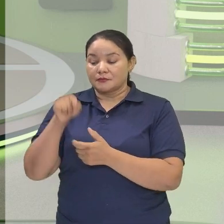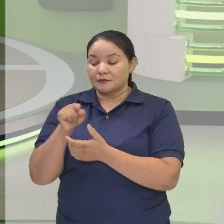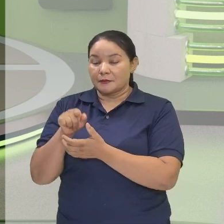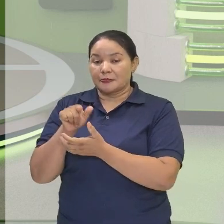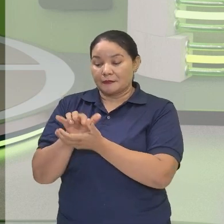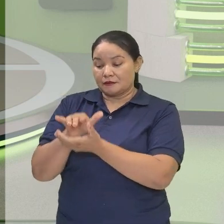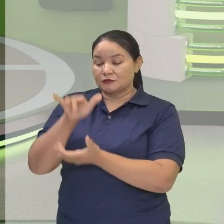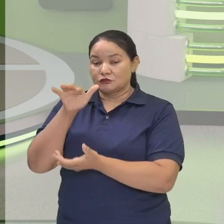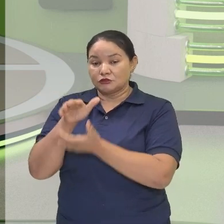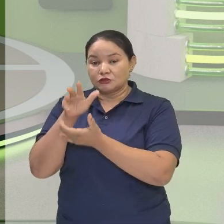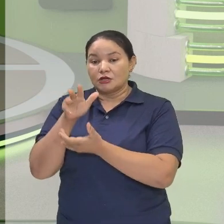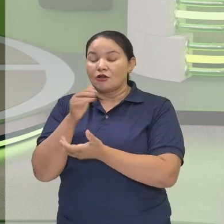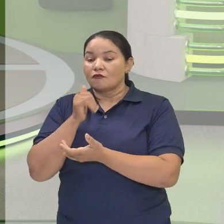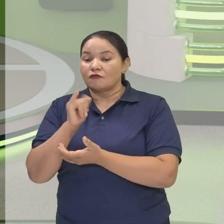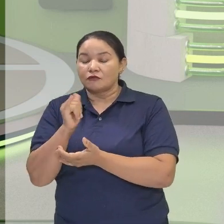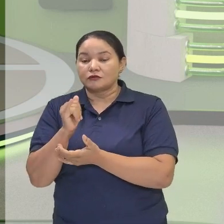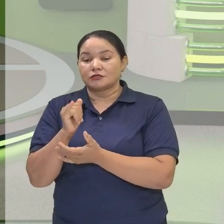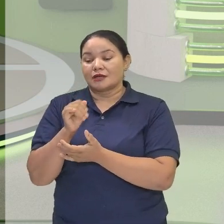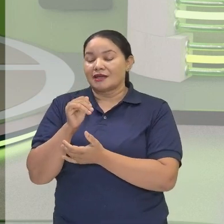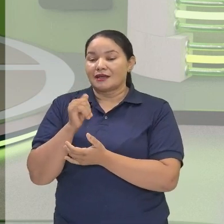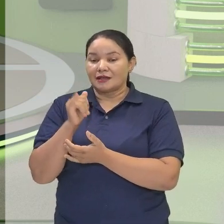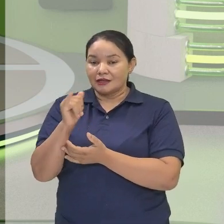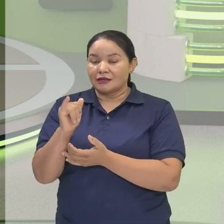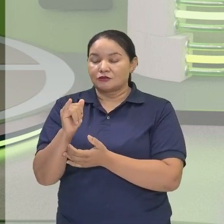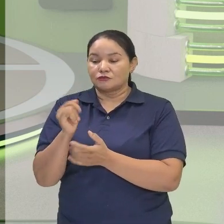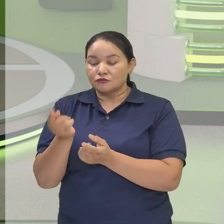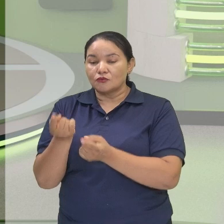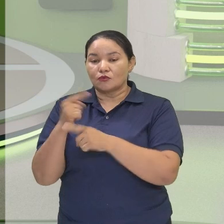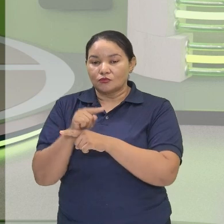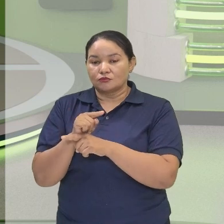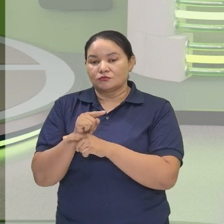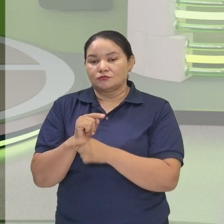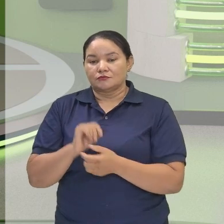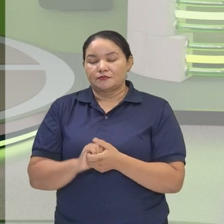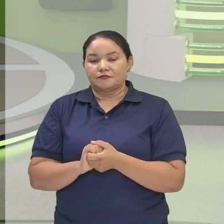força eletromotriz e o receptor tem a força